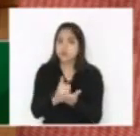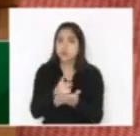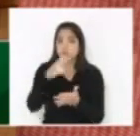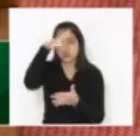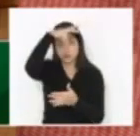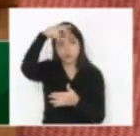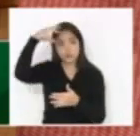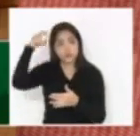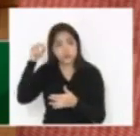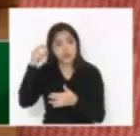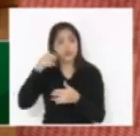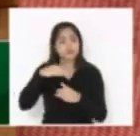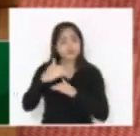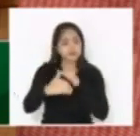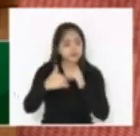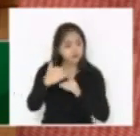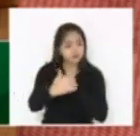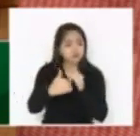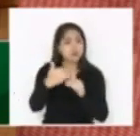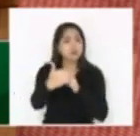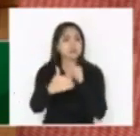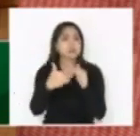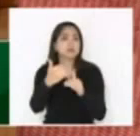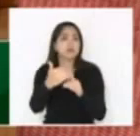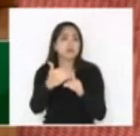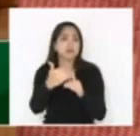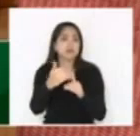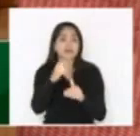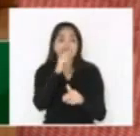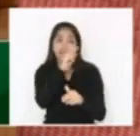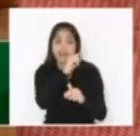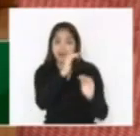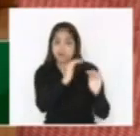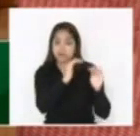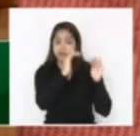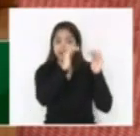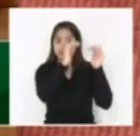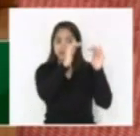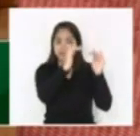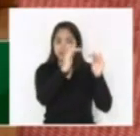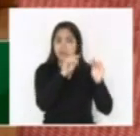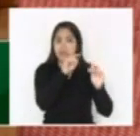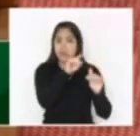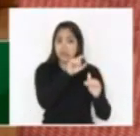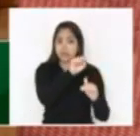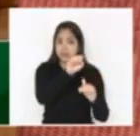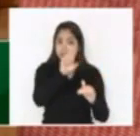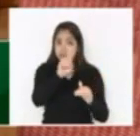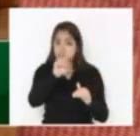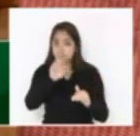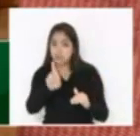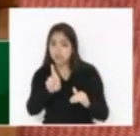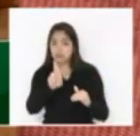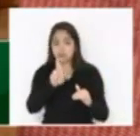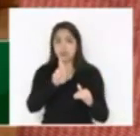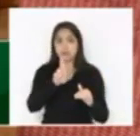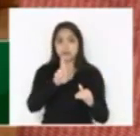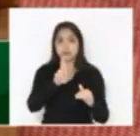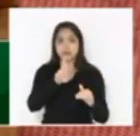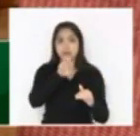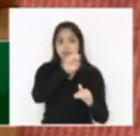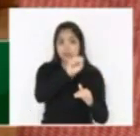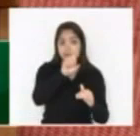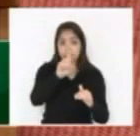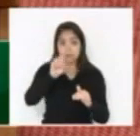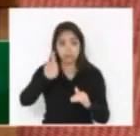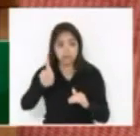fazendo todo o processo, aonde? Lá em cima, lá nas secretarias, lá na SDR,